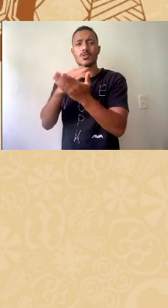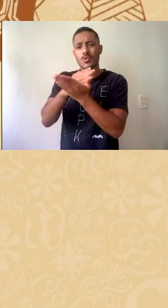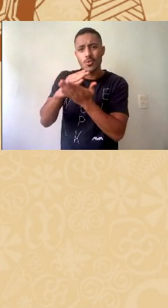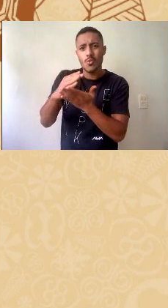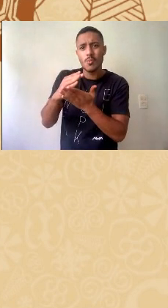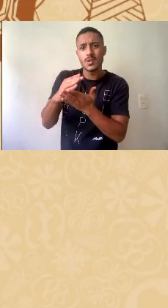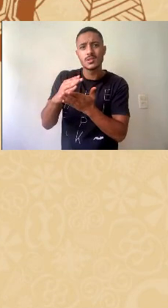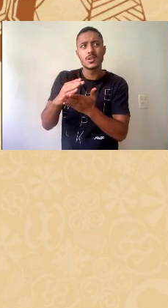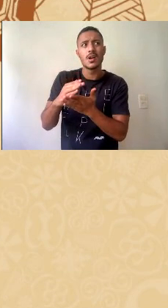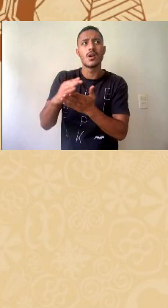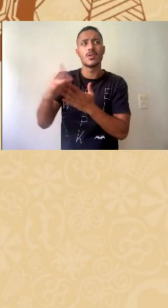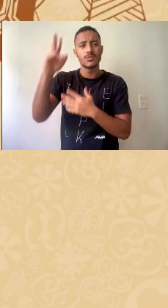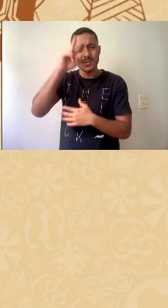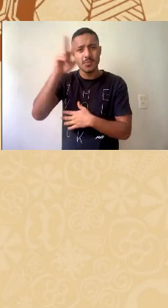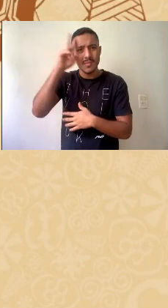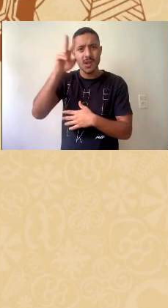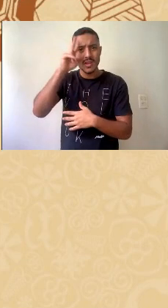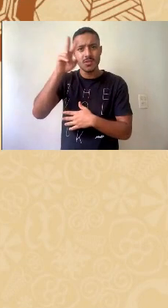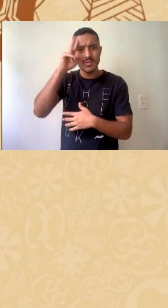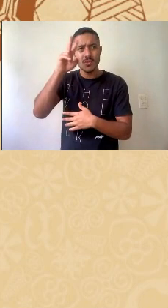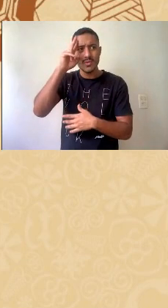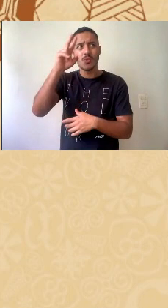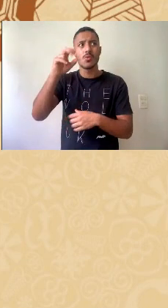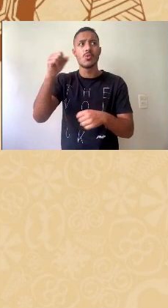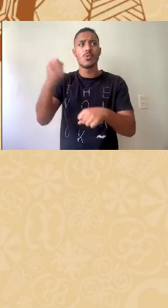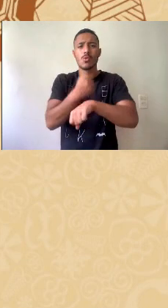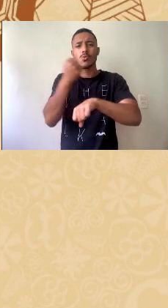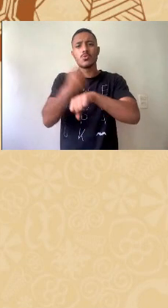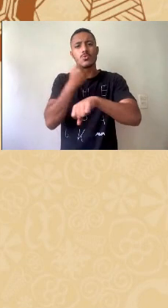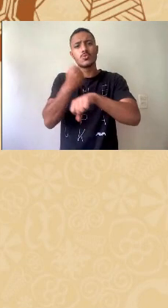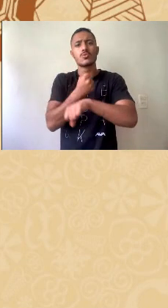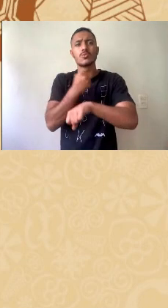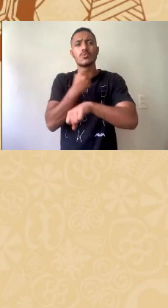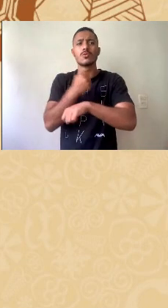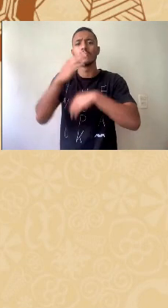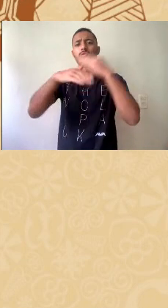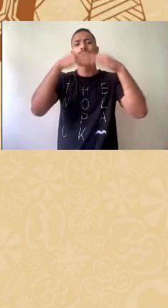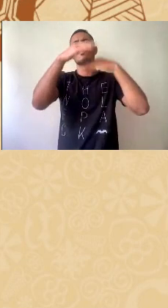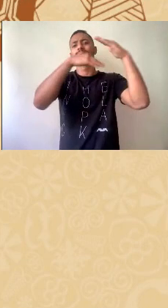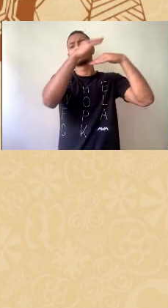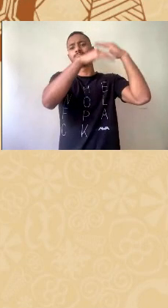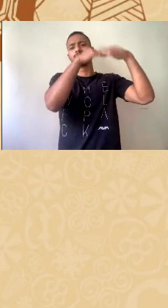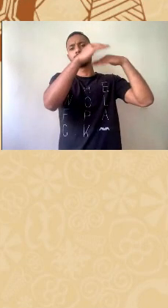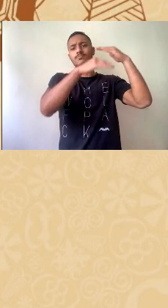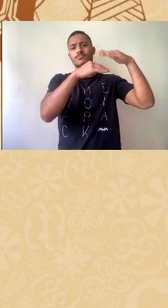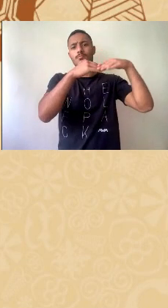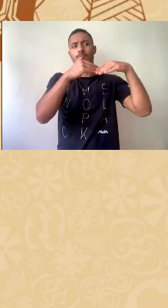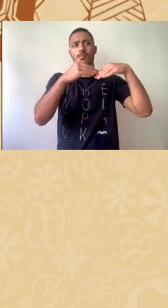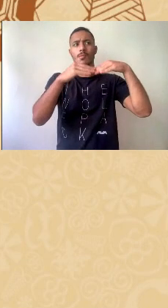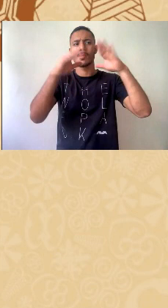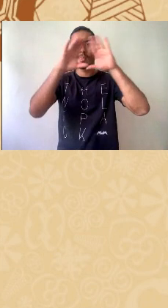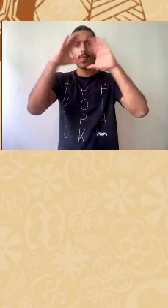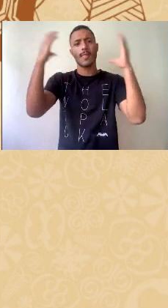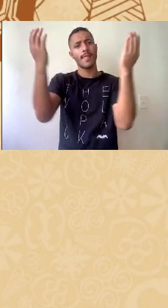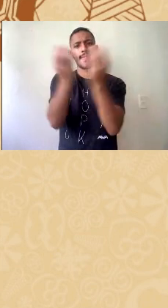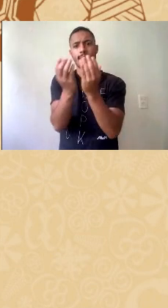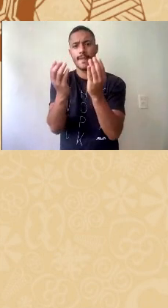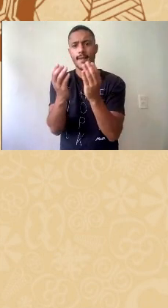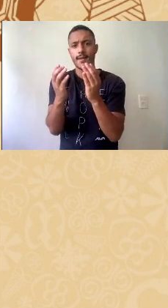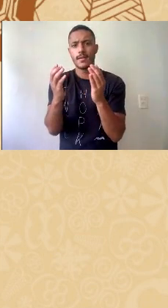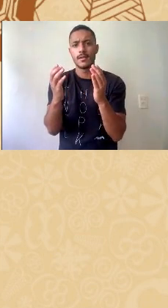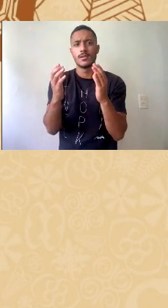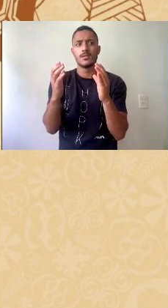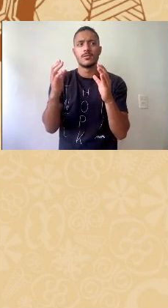o desenvolvimento, o progresso e a prosperidade de sua comunidade em todos os aspectos da realização